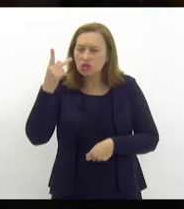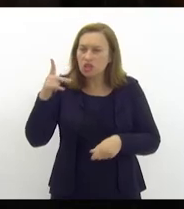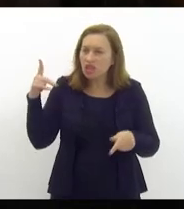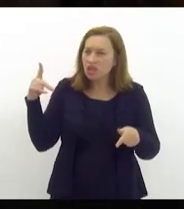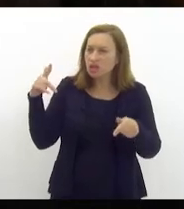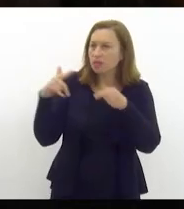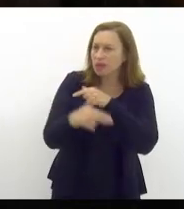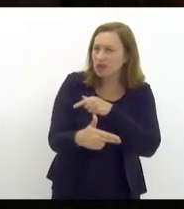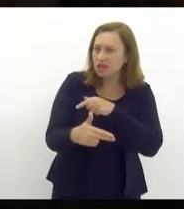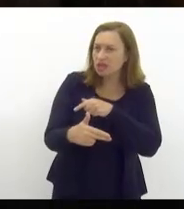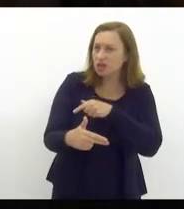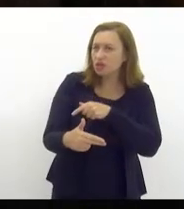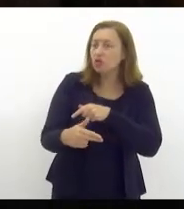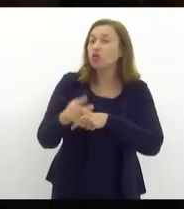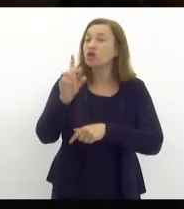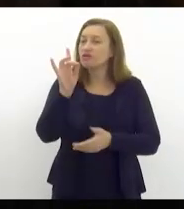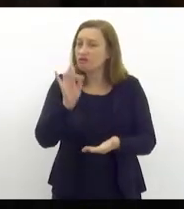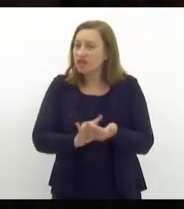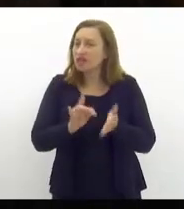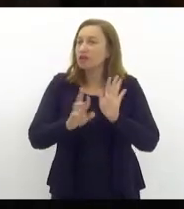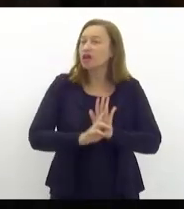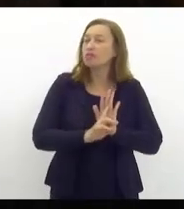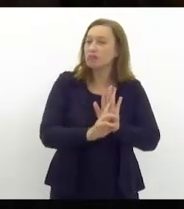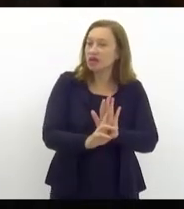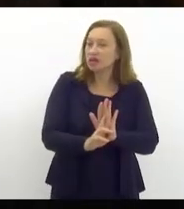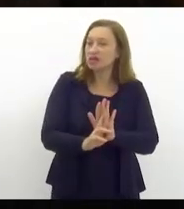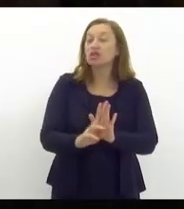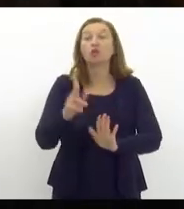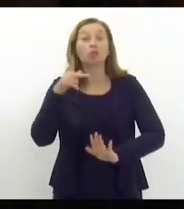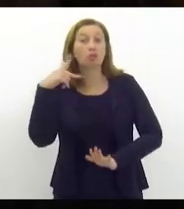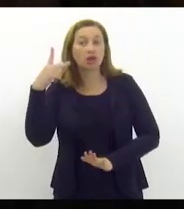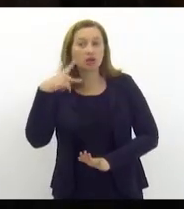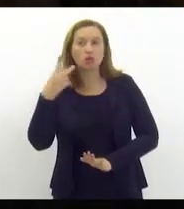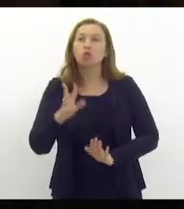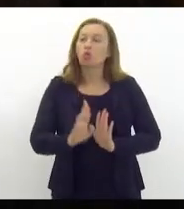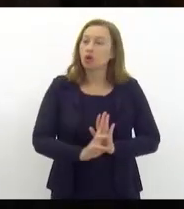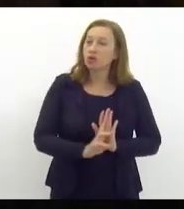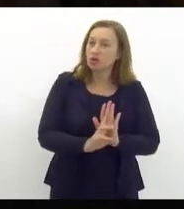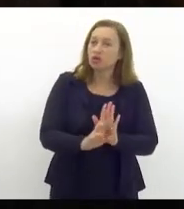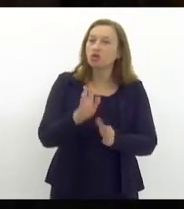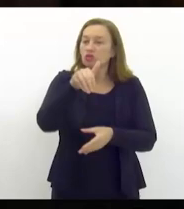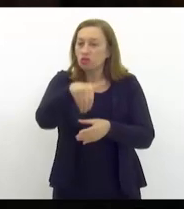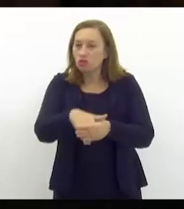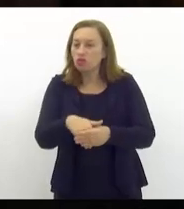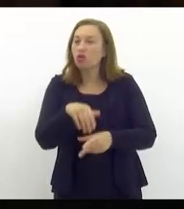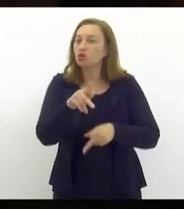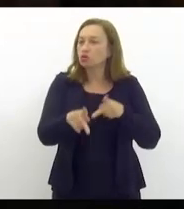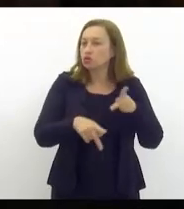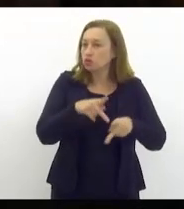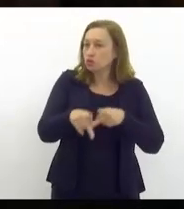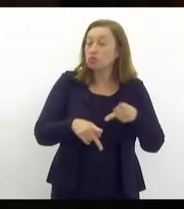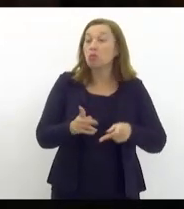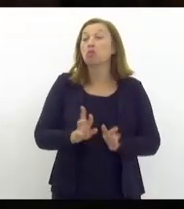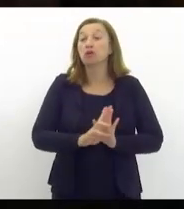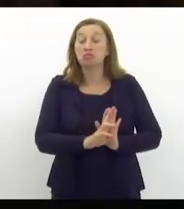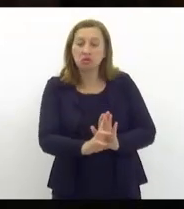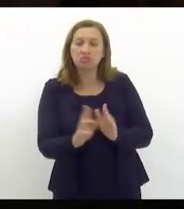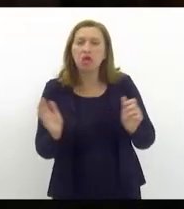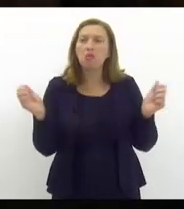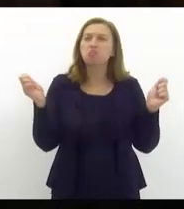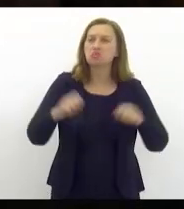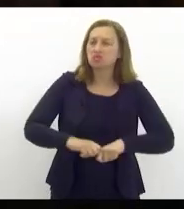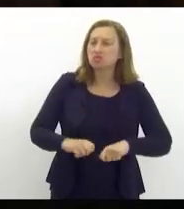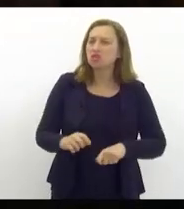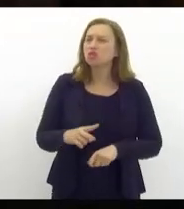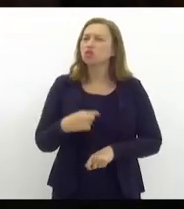retirar o que representa esses parlamentos, o que representa o voto do povo e o que representa a possibilidade